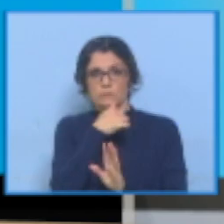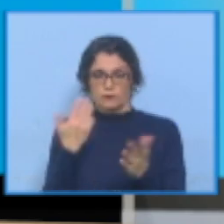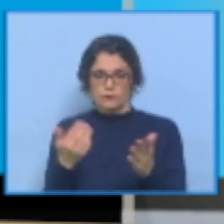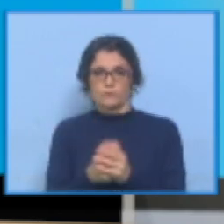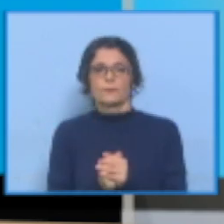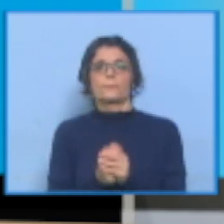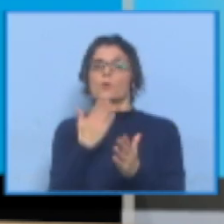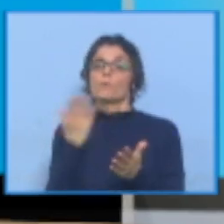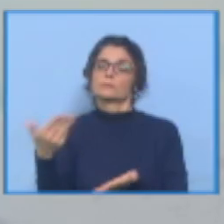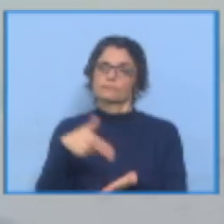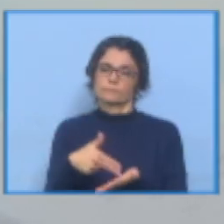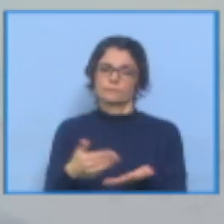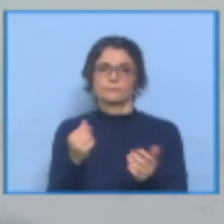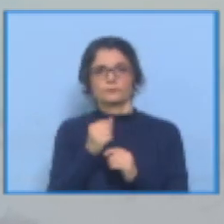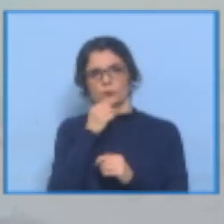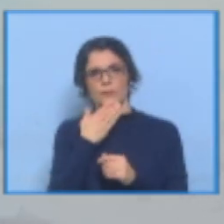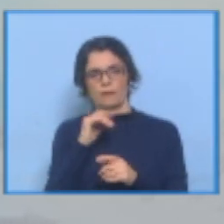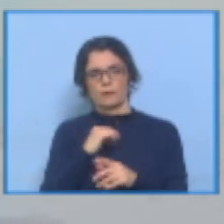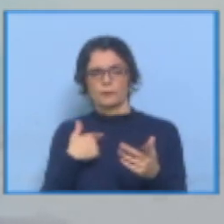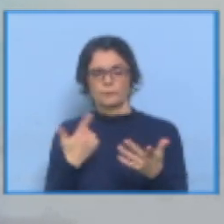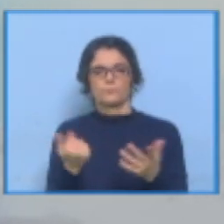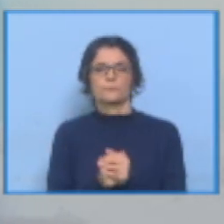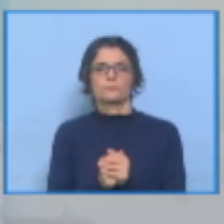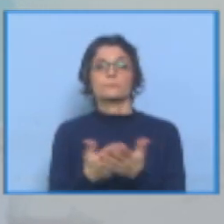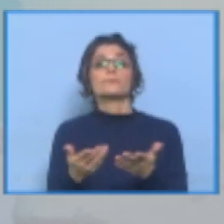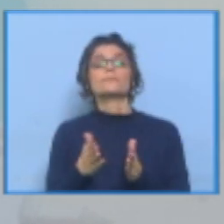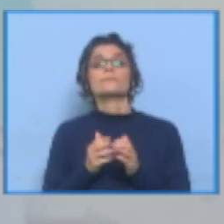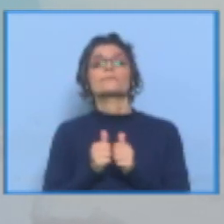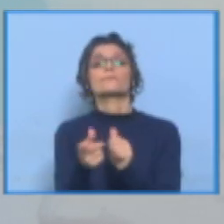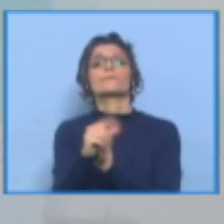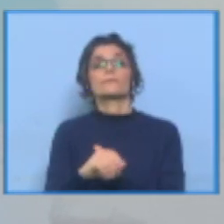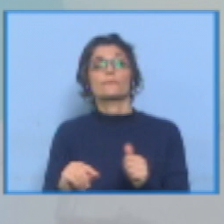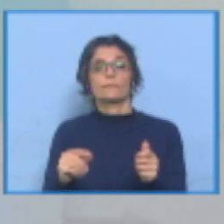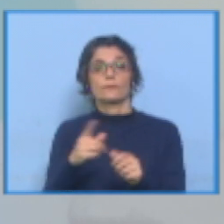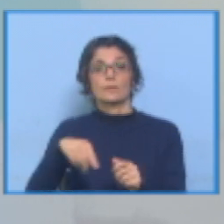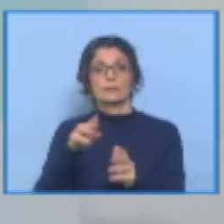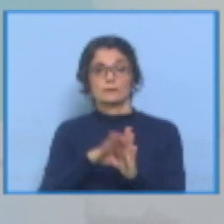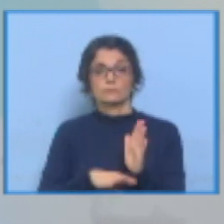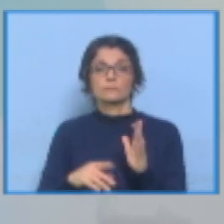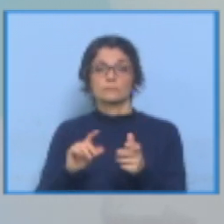programa também. Eclésia. Acompanhe também a nossa edição na rádio, na Antena